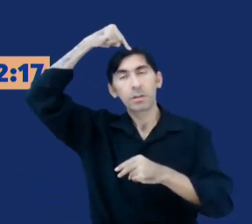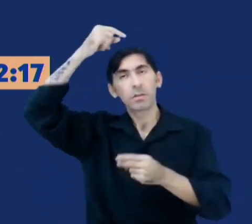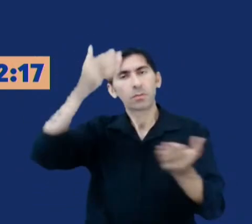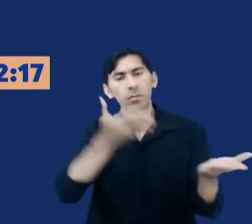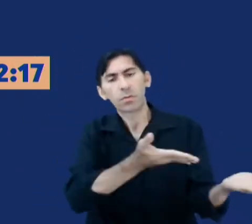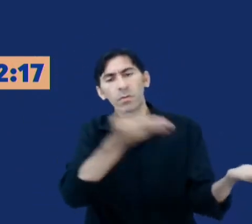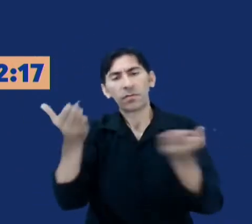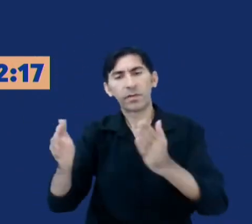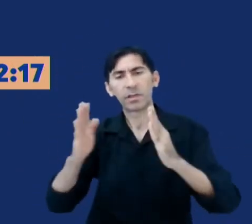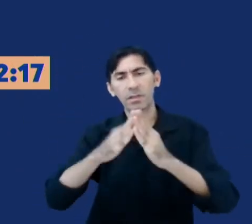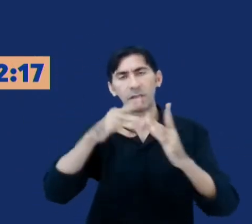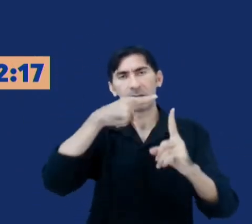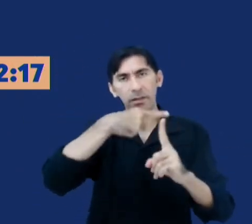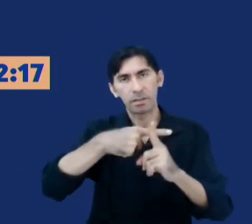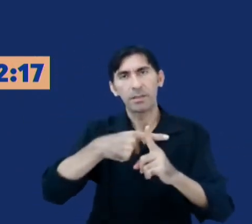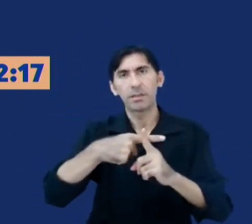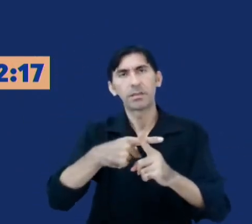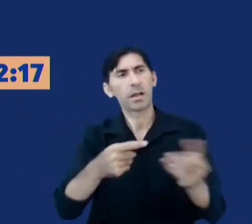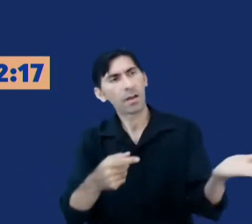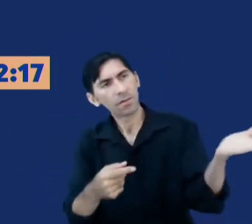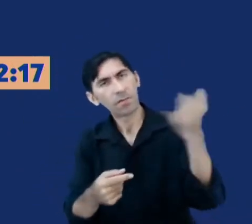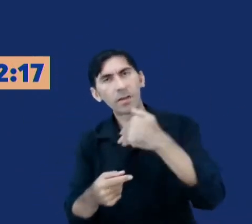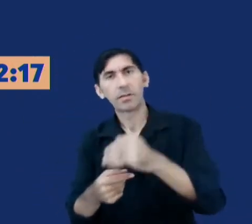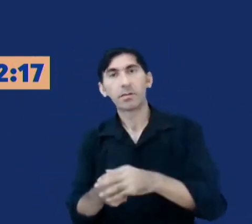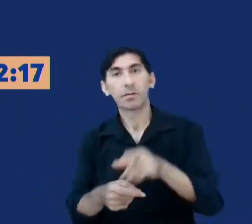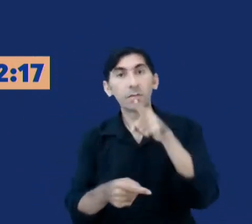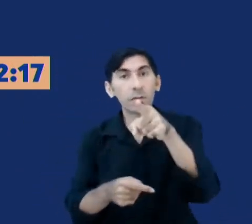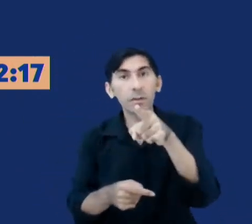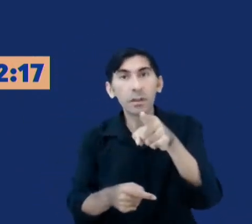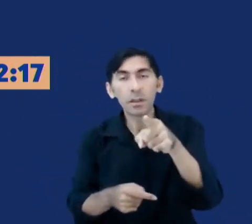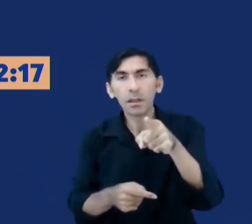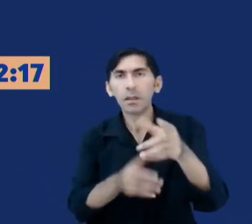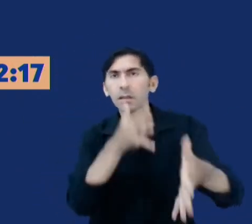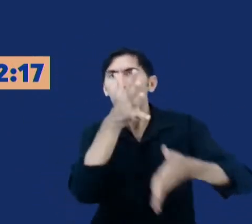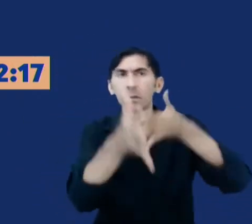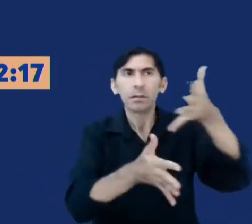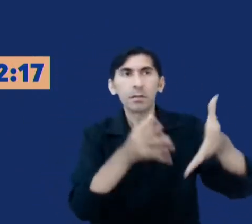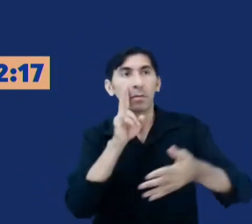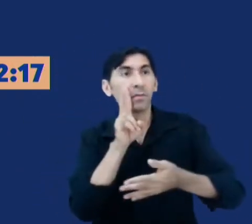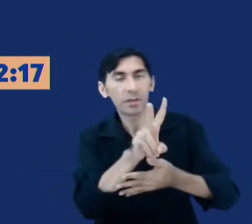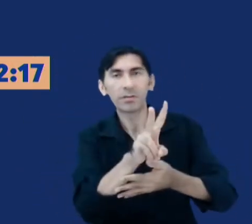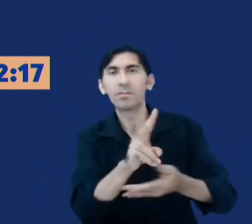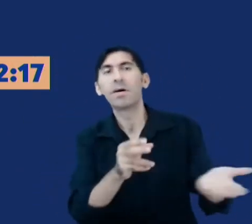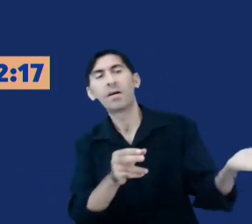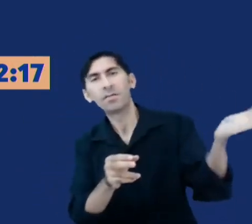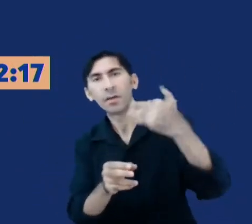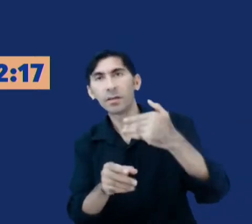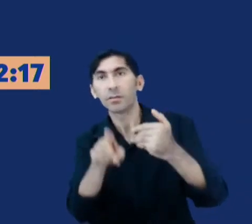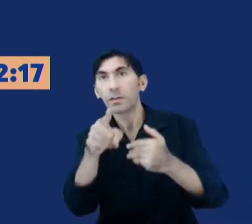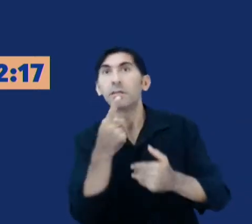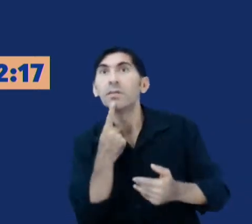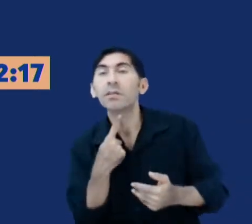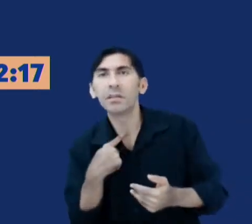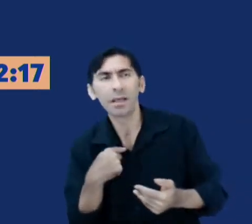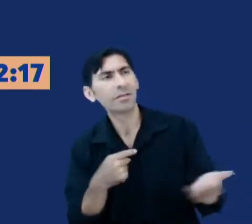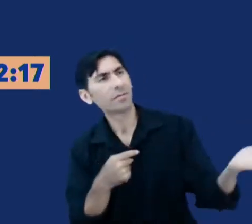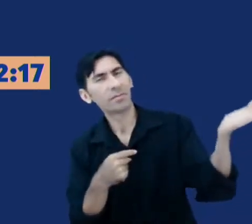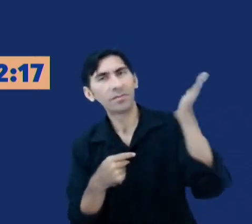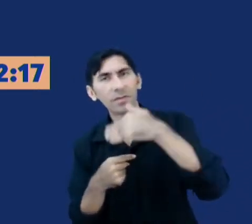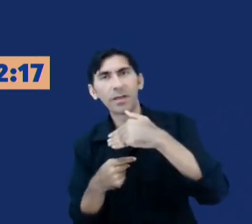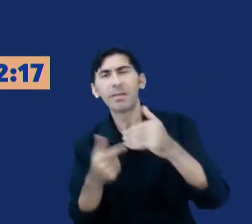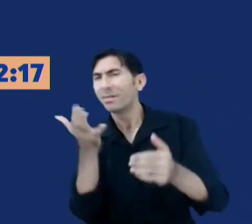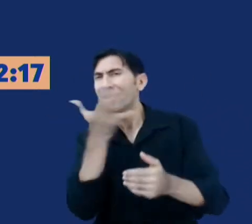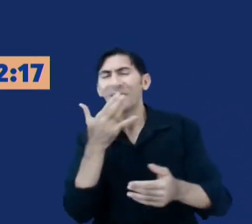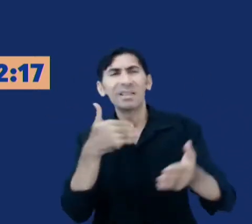vem. Aquele que ouve, diga, vem. Aquele que tem sede, venha. E quem